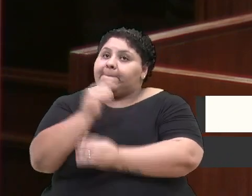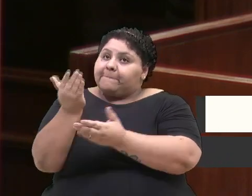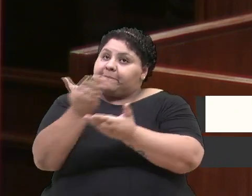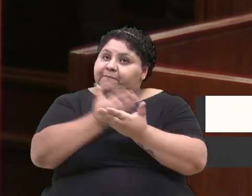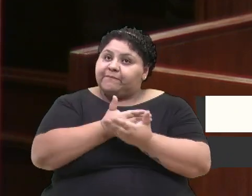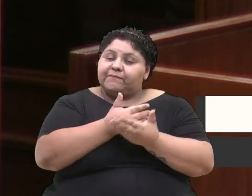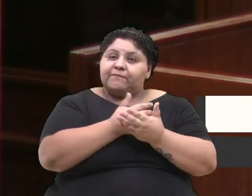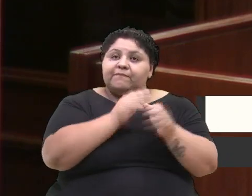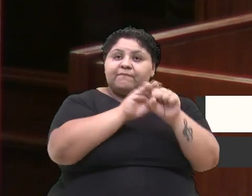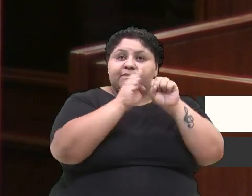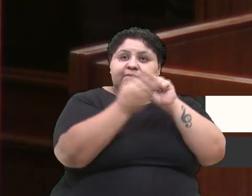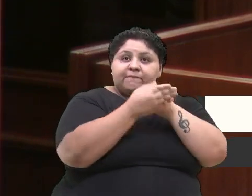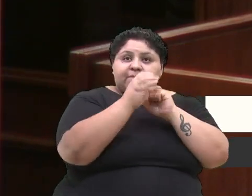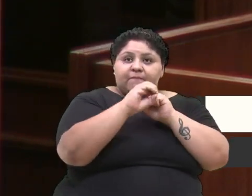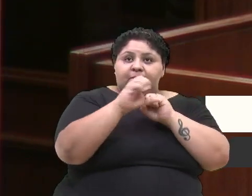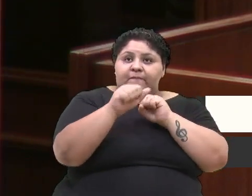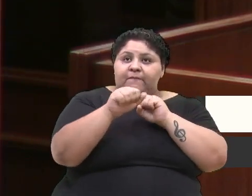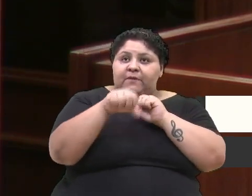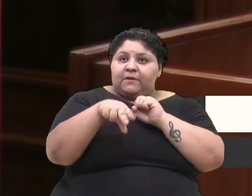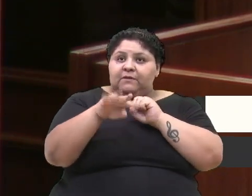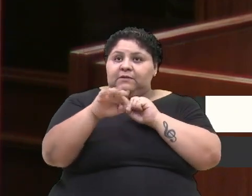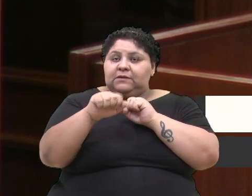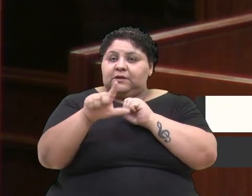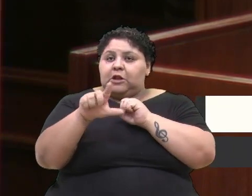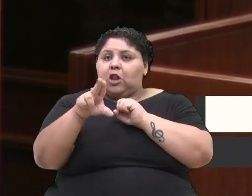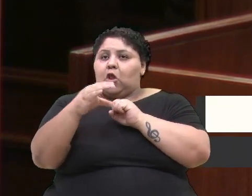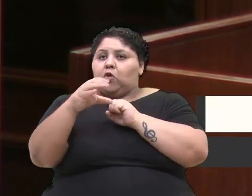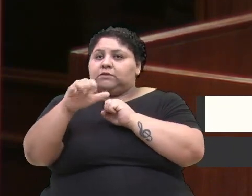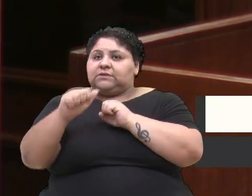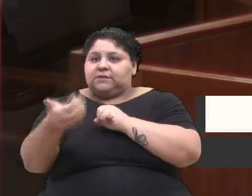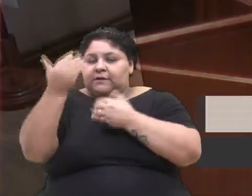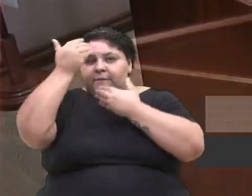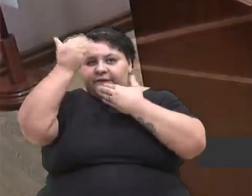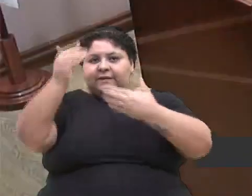no bairro Santa Lúcia. Muito obrigado.